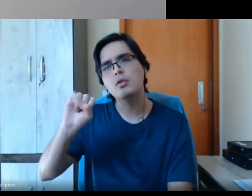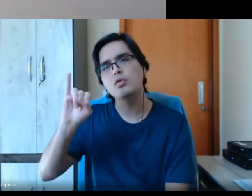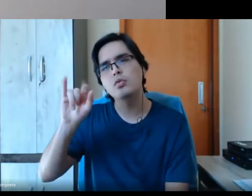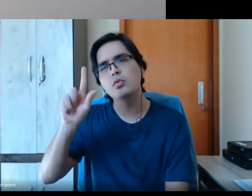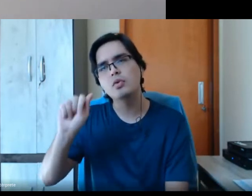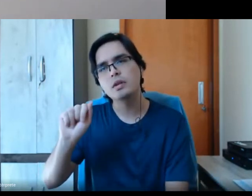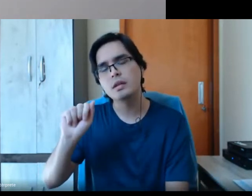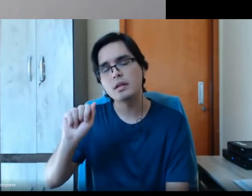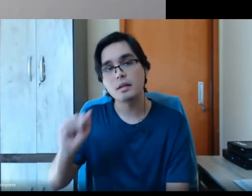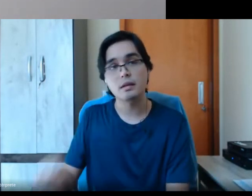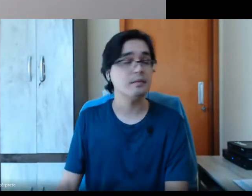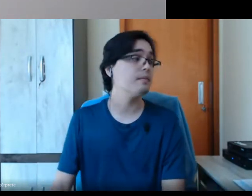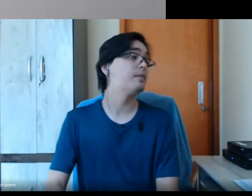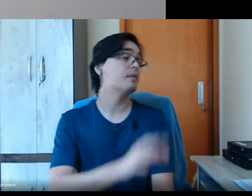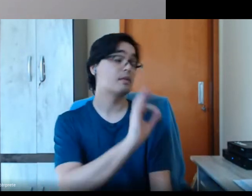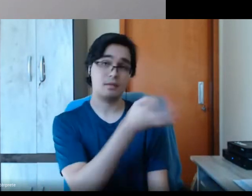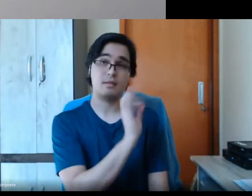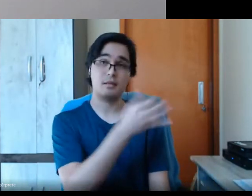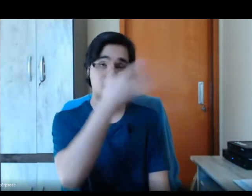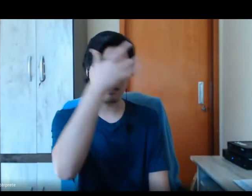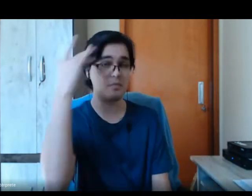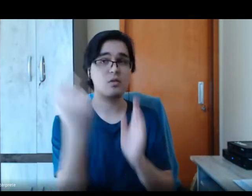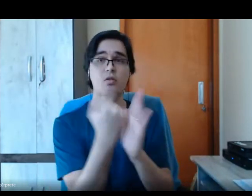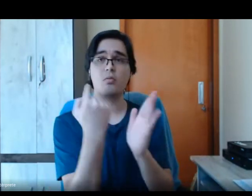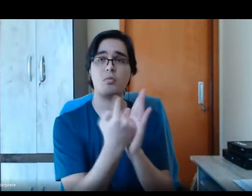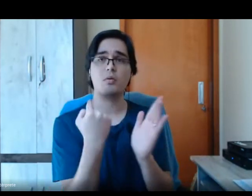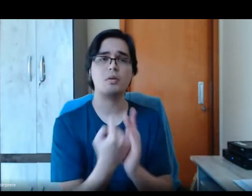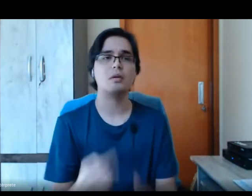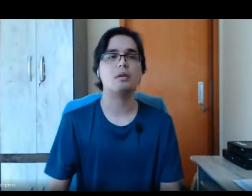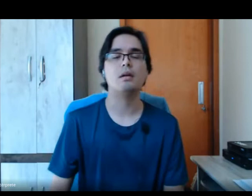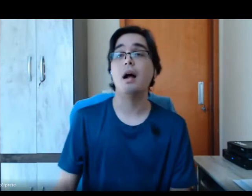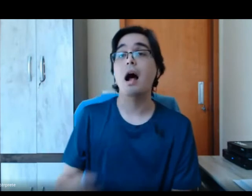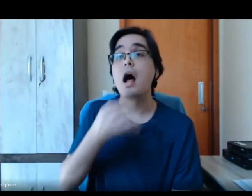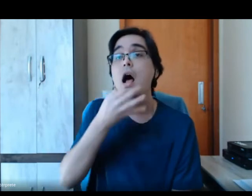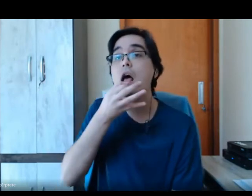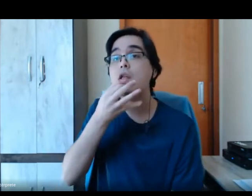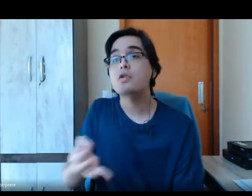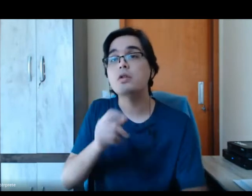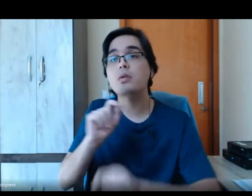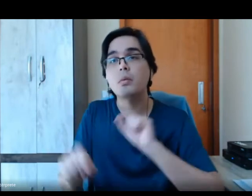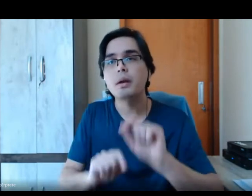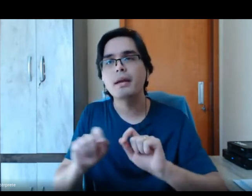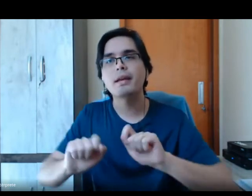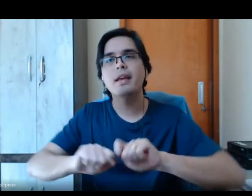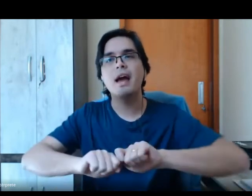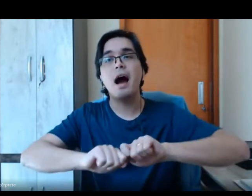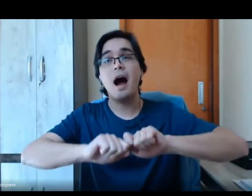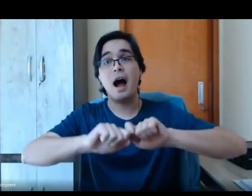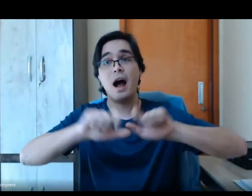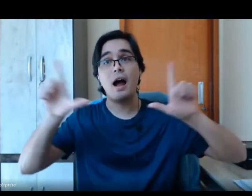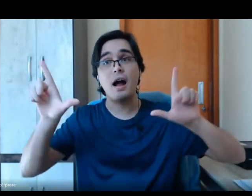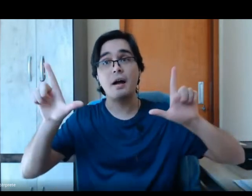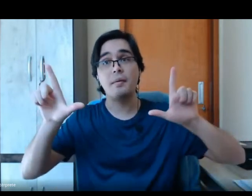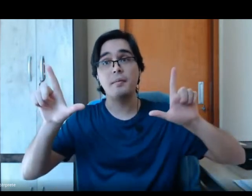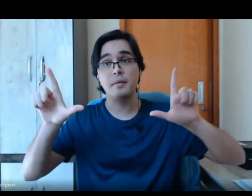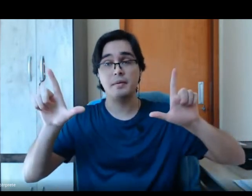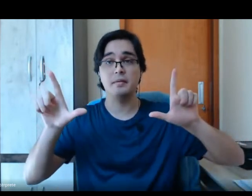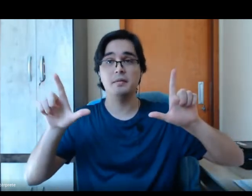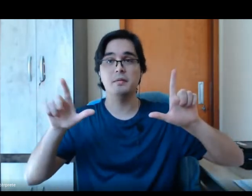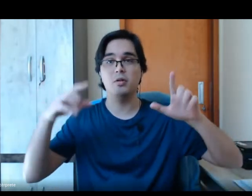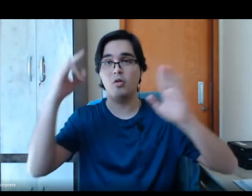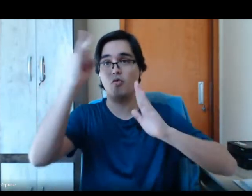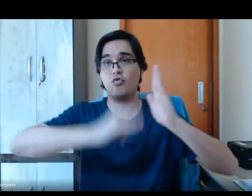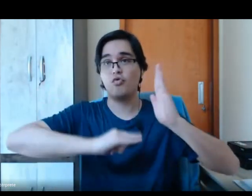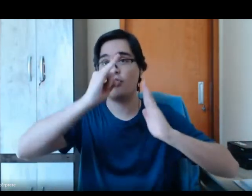mais umas duas, Angélica, só para caminhar um pouquinho mais. Sabrina Gabardo, Reinaldo Castro e depois Flávia.